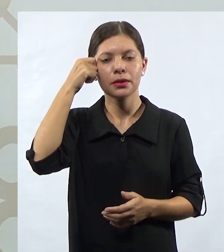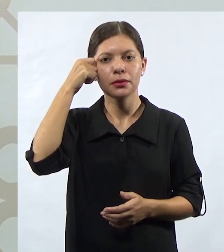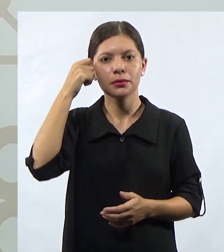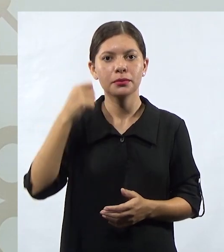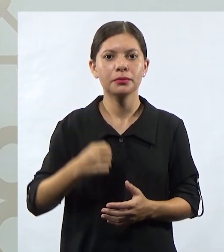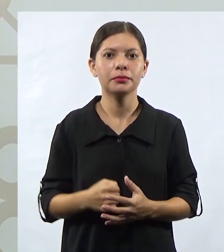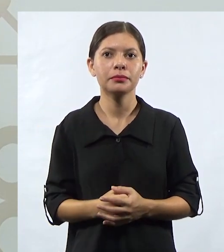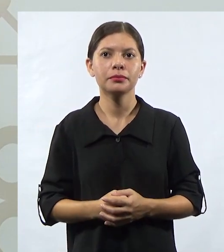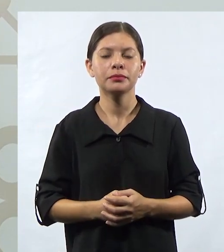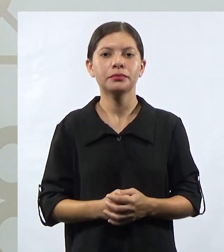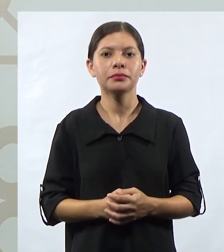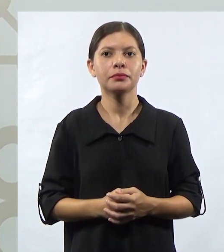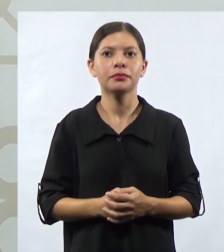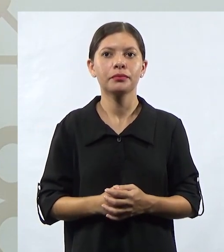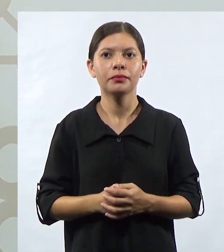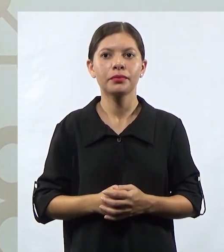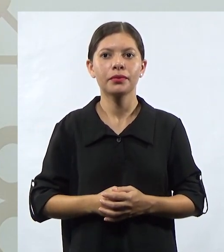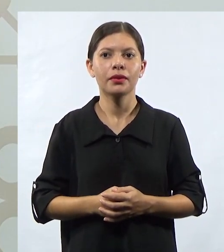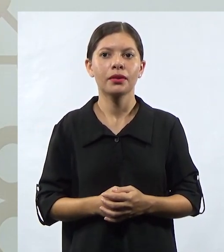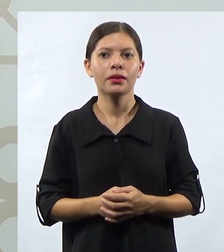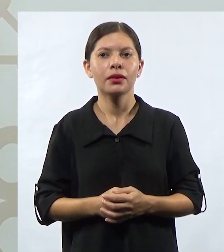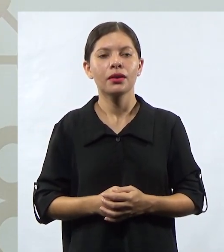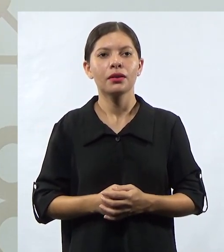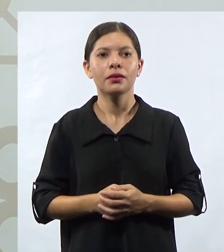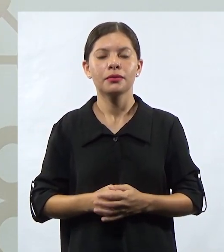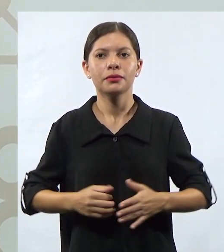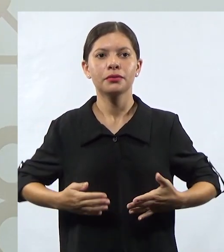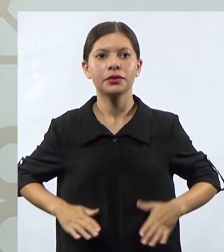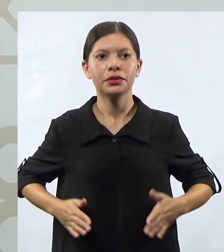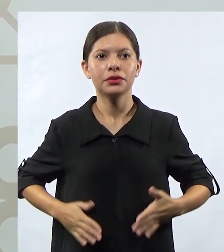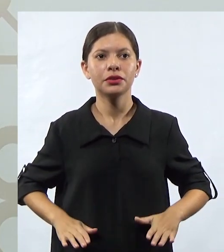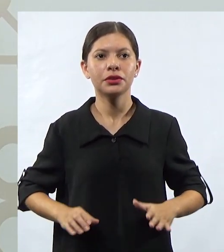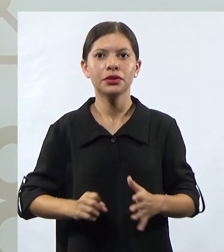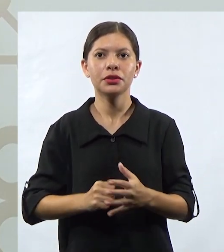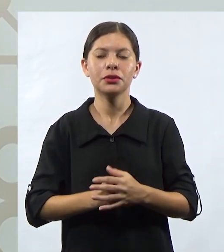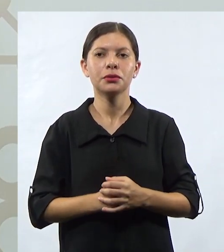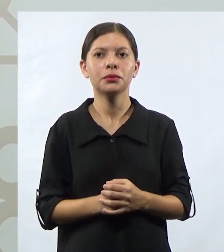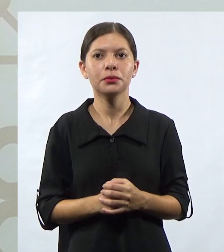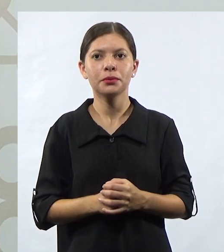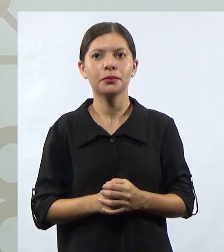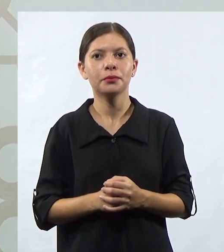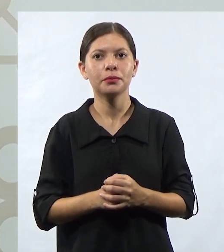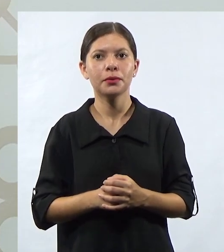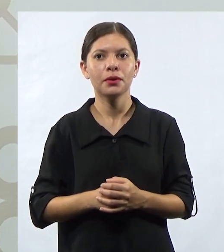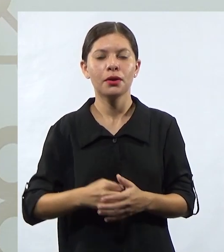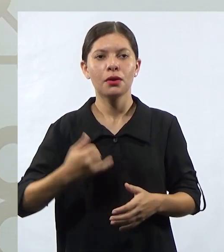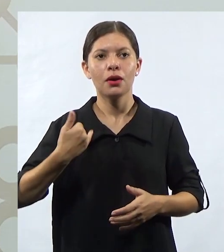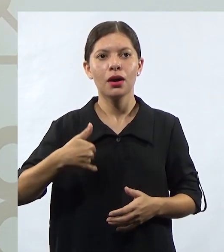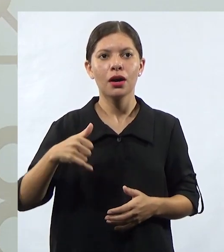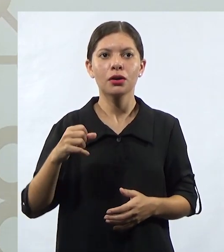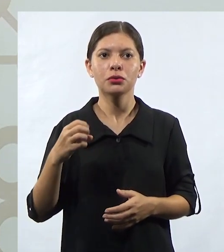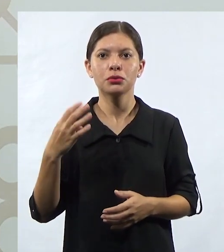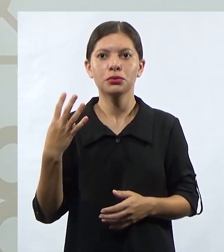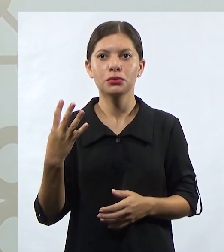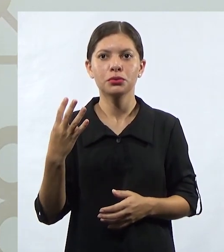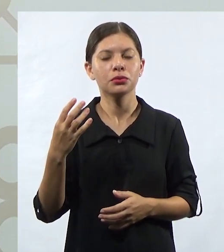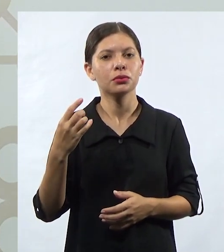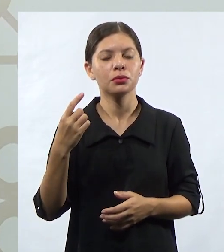taillé de tom bege, aveludado. Tenho 41